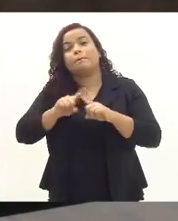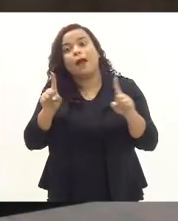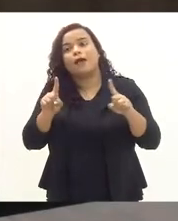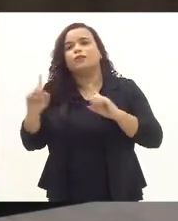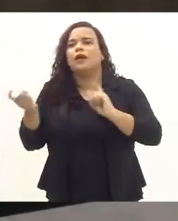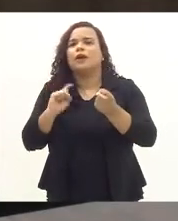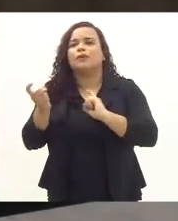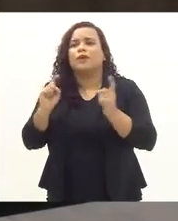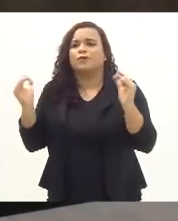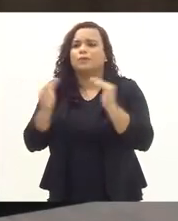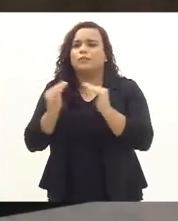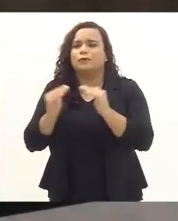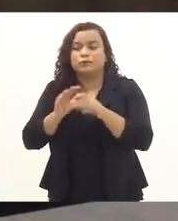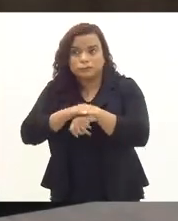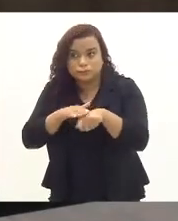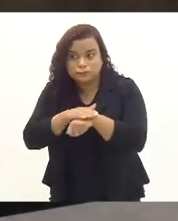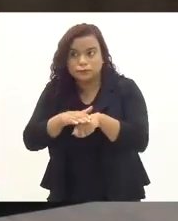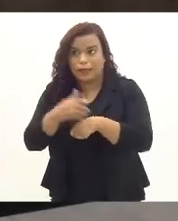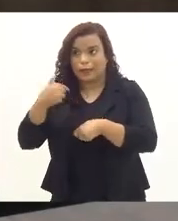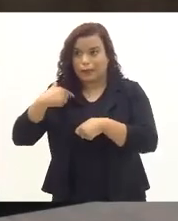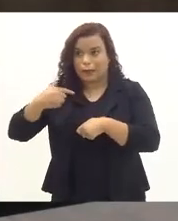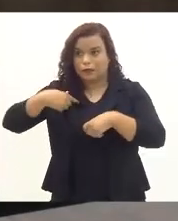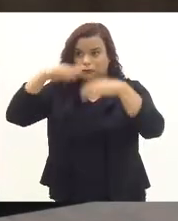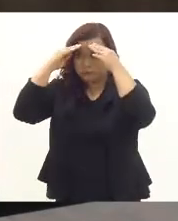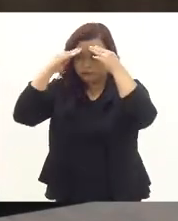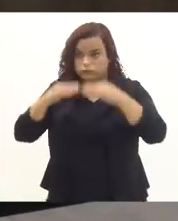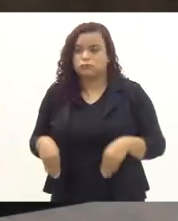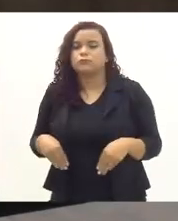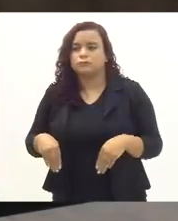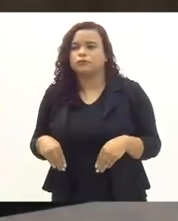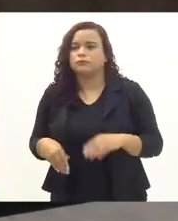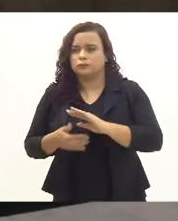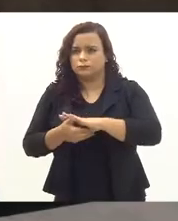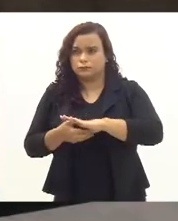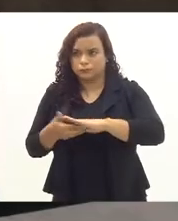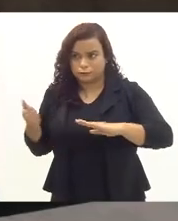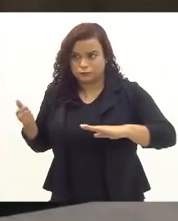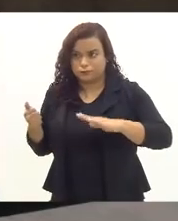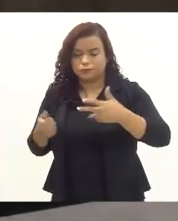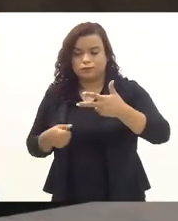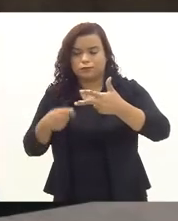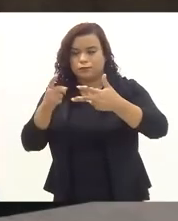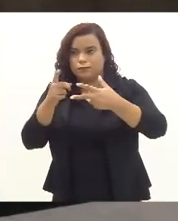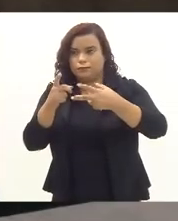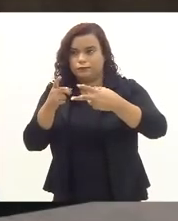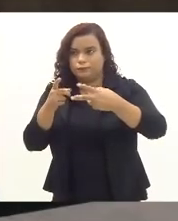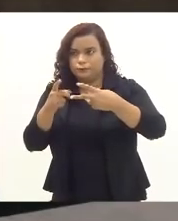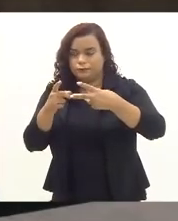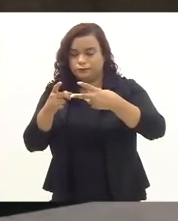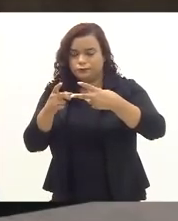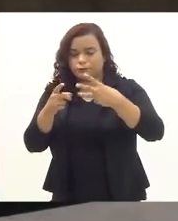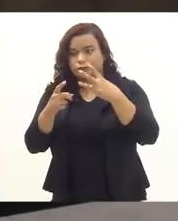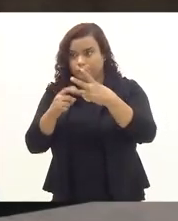eu estou abdicando o da primeira emenda